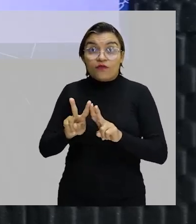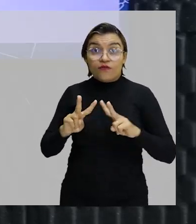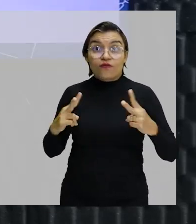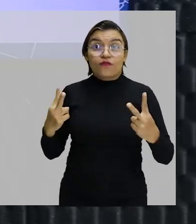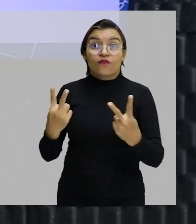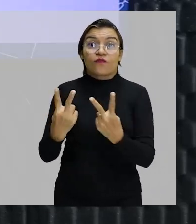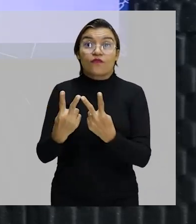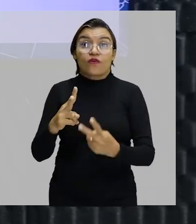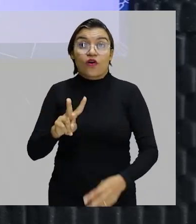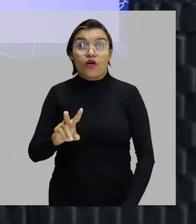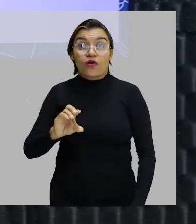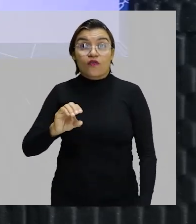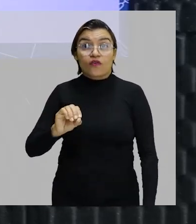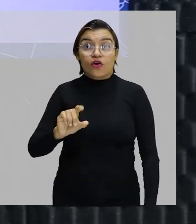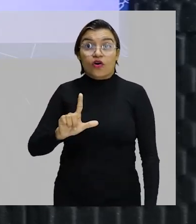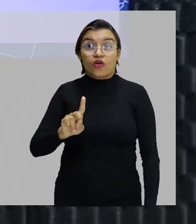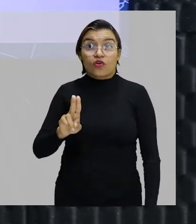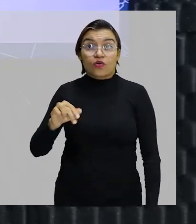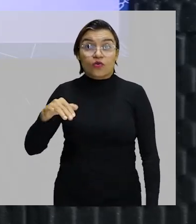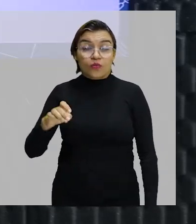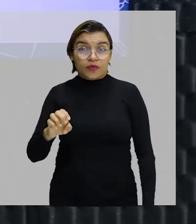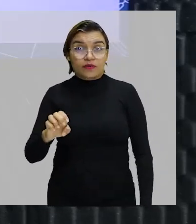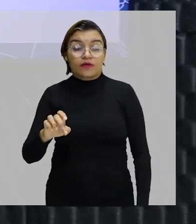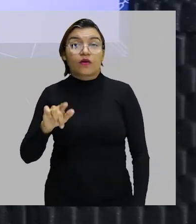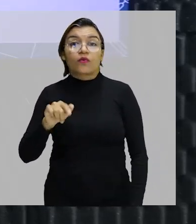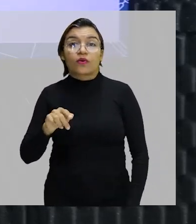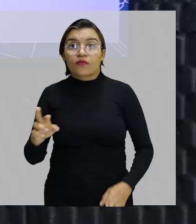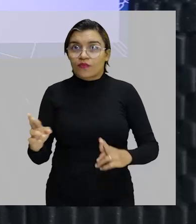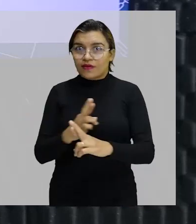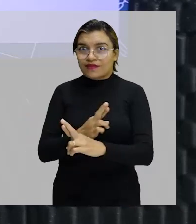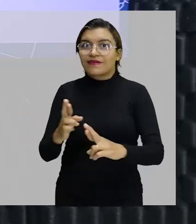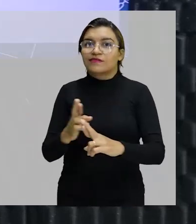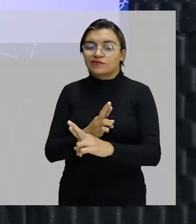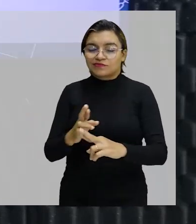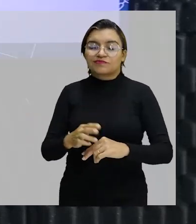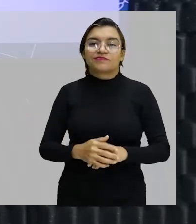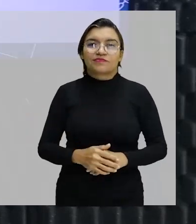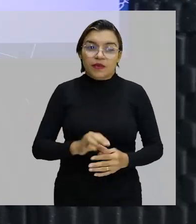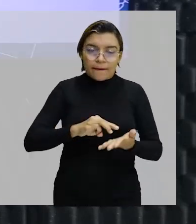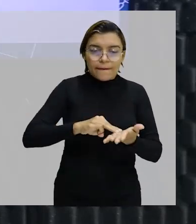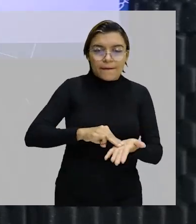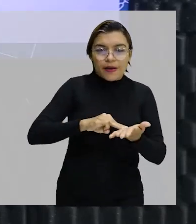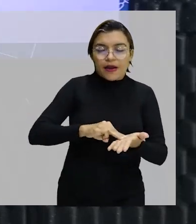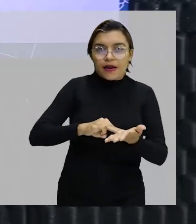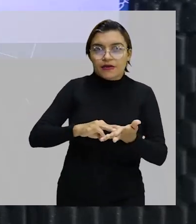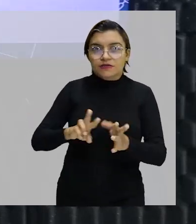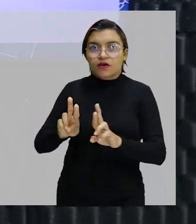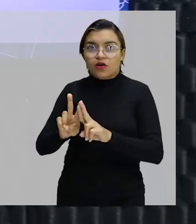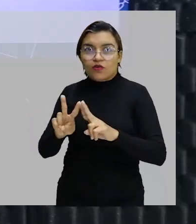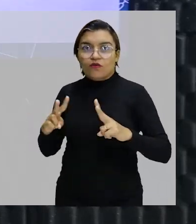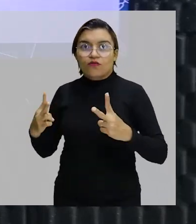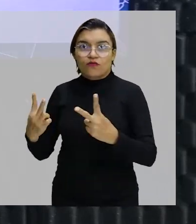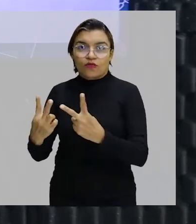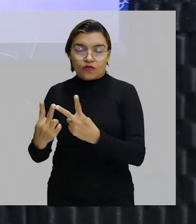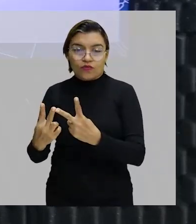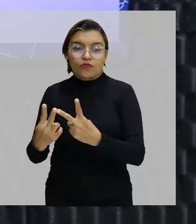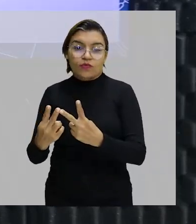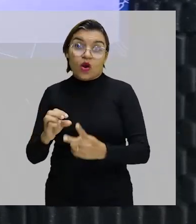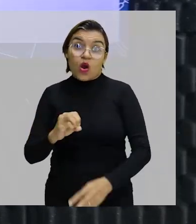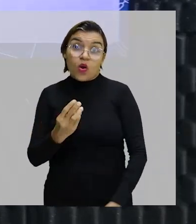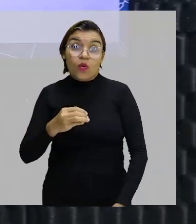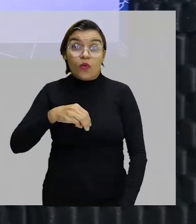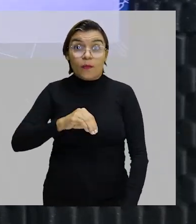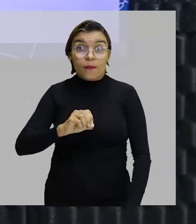nós vamos relacionar com um volume. Massa com volume, ou então um mol com um